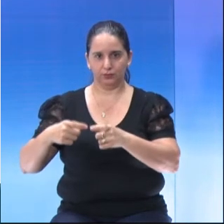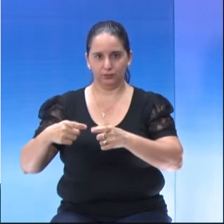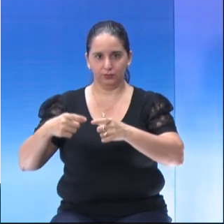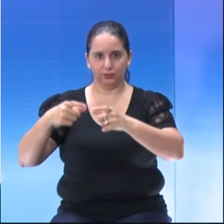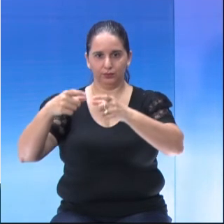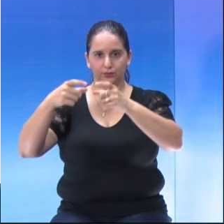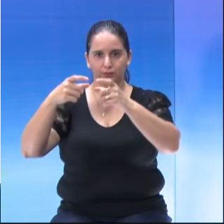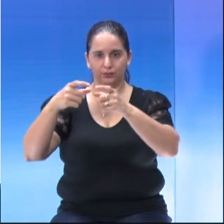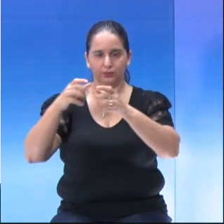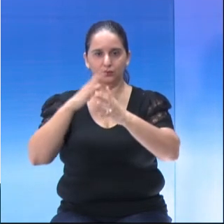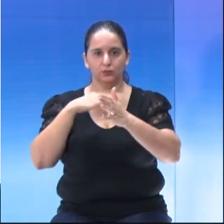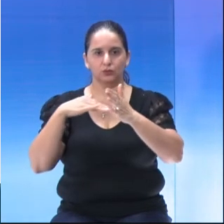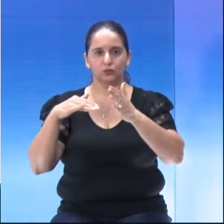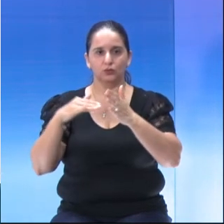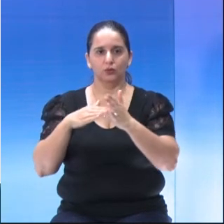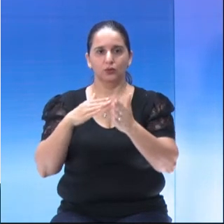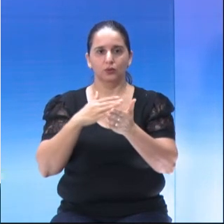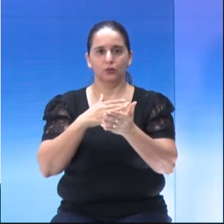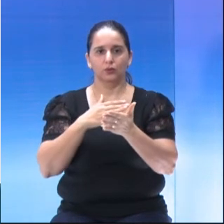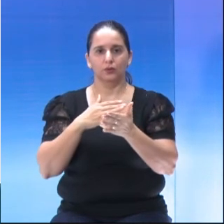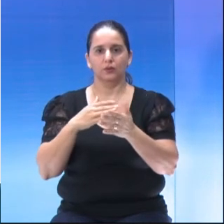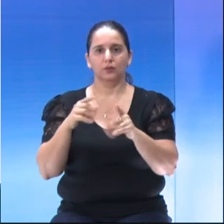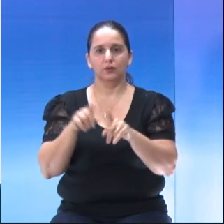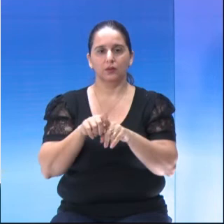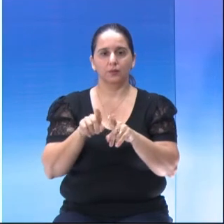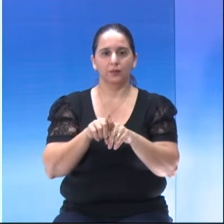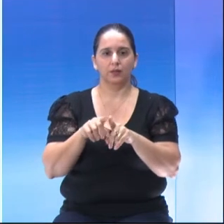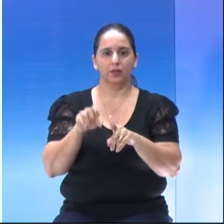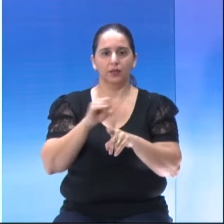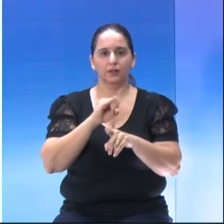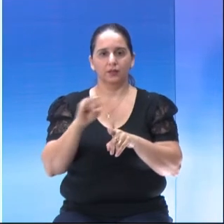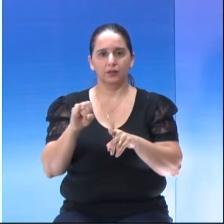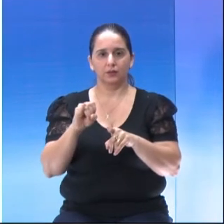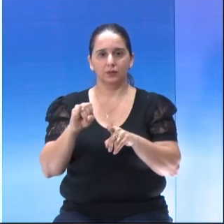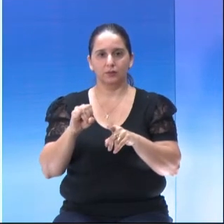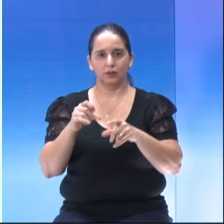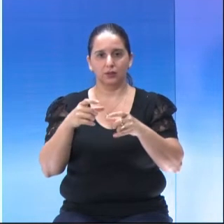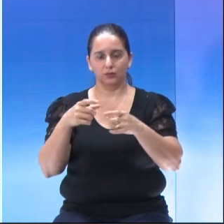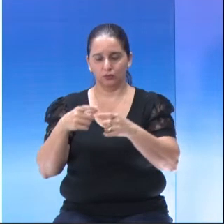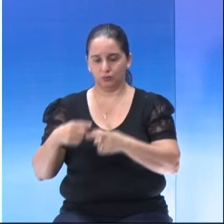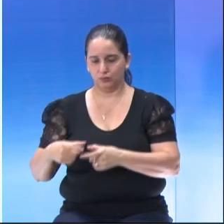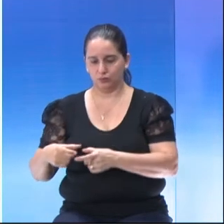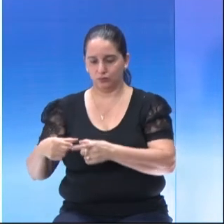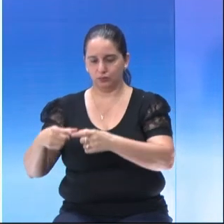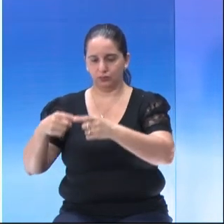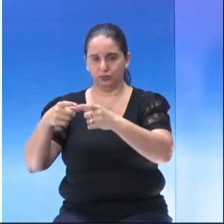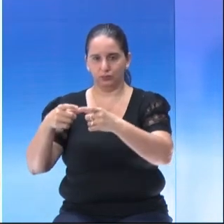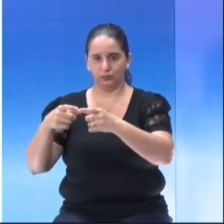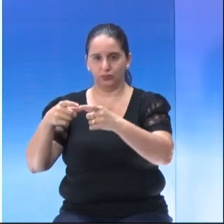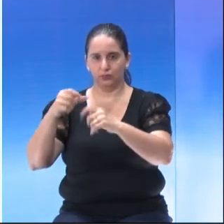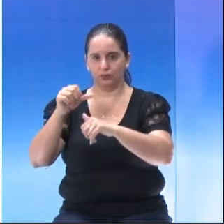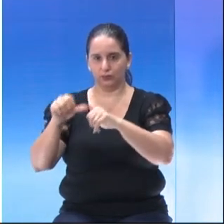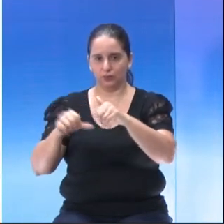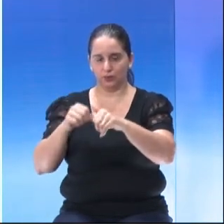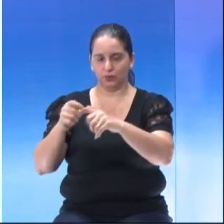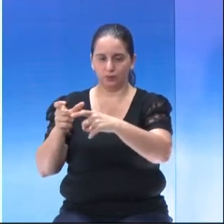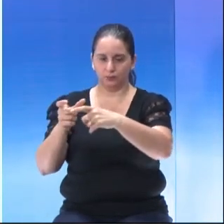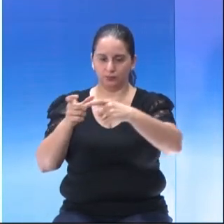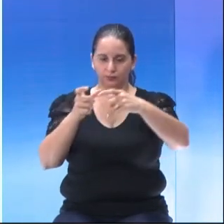esquerda para a direita, se você começar com todos os discos na esquerda, ou se você botar todos os discos na direita, você tem